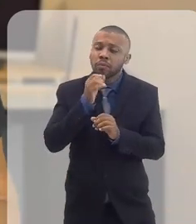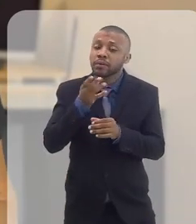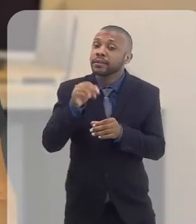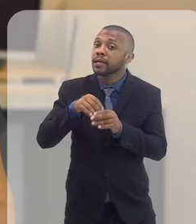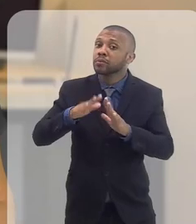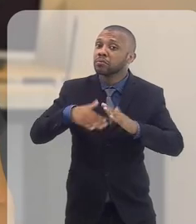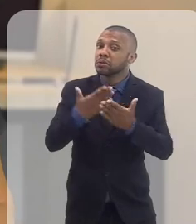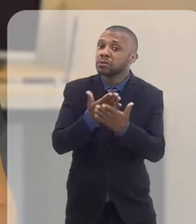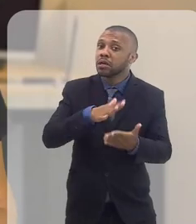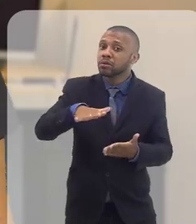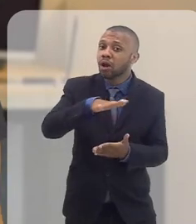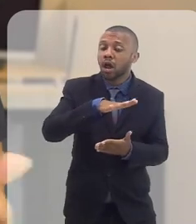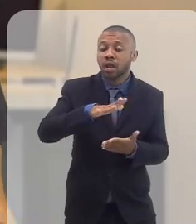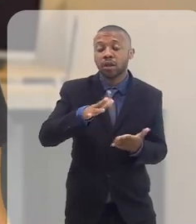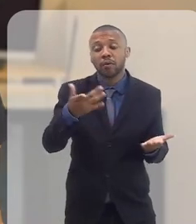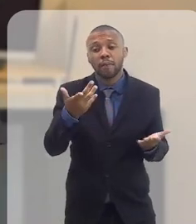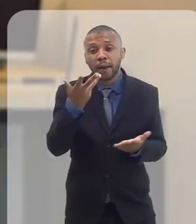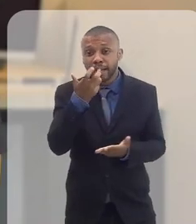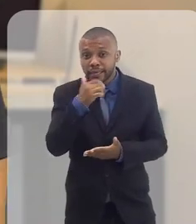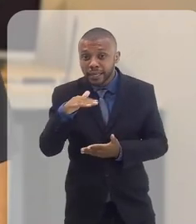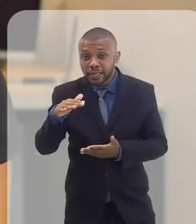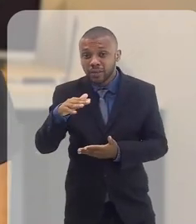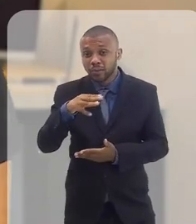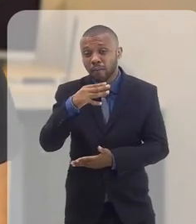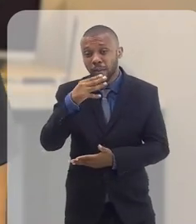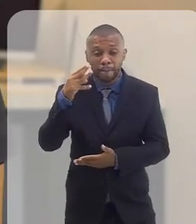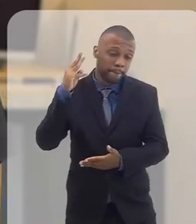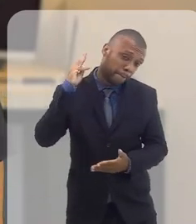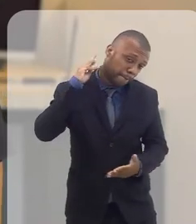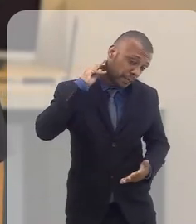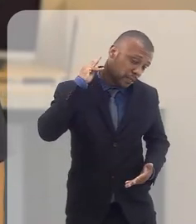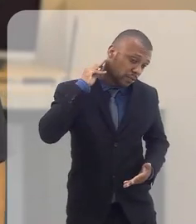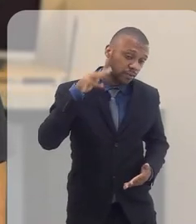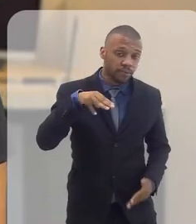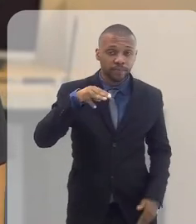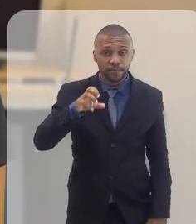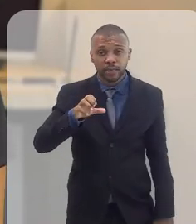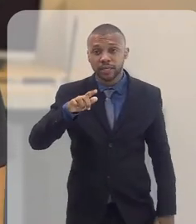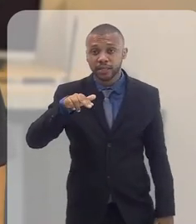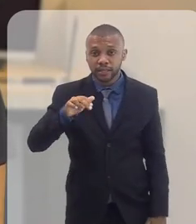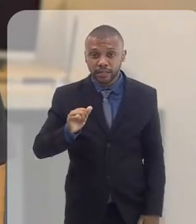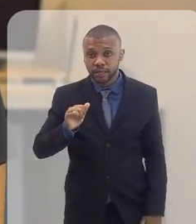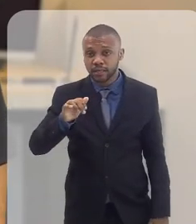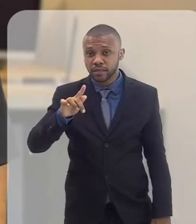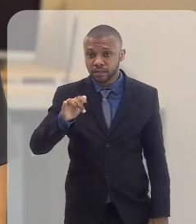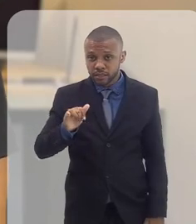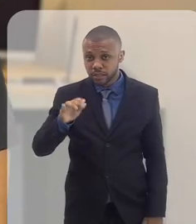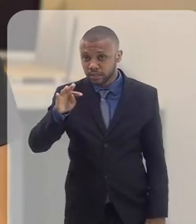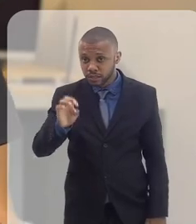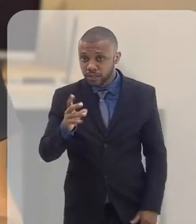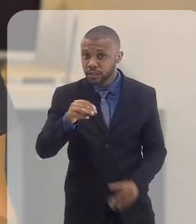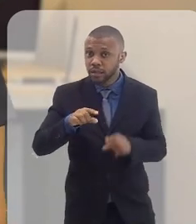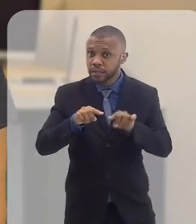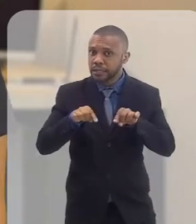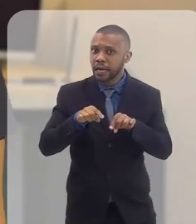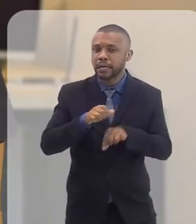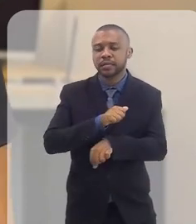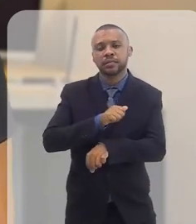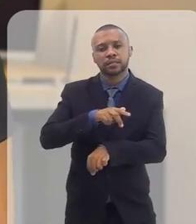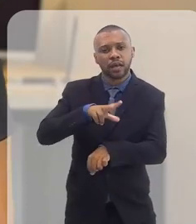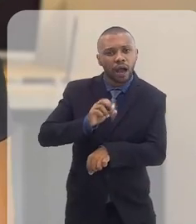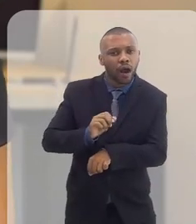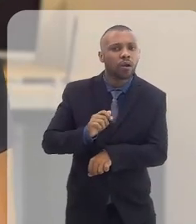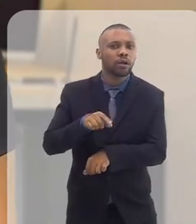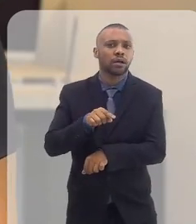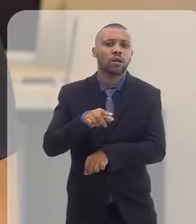poderiam causar um estrago enorme. Uma criança com meningite dentro de uma sala de aula, não é só o